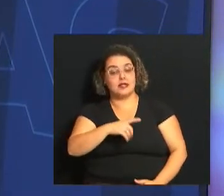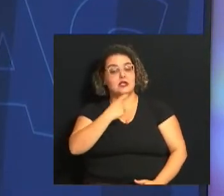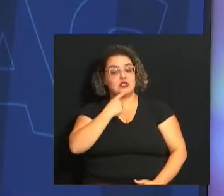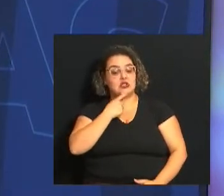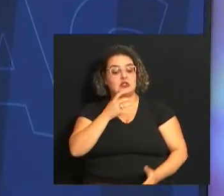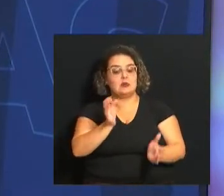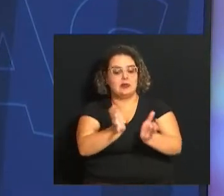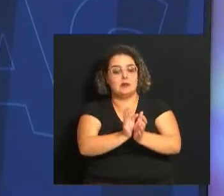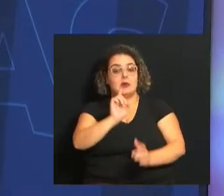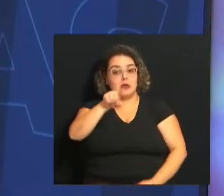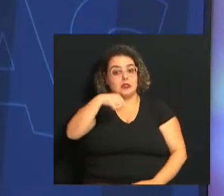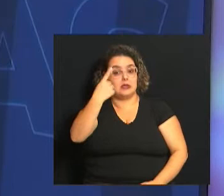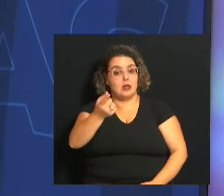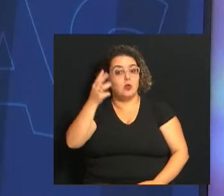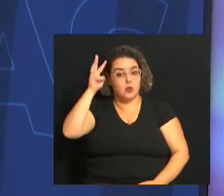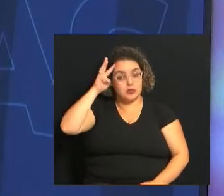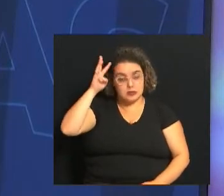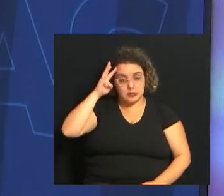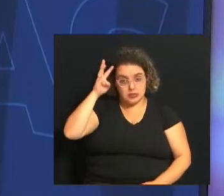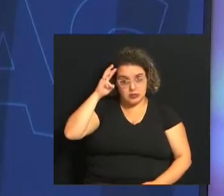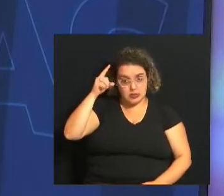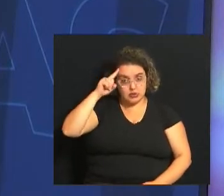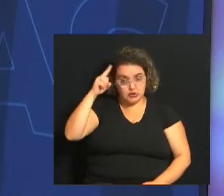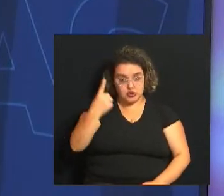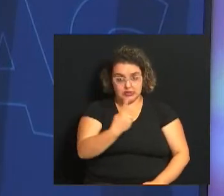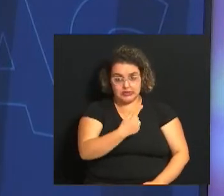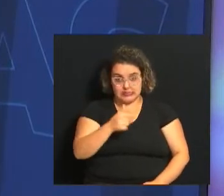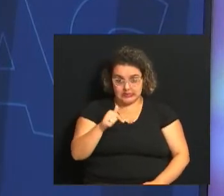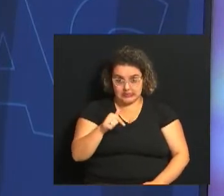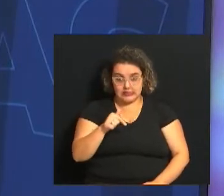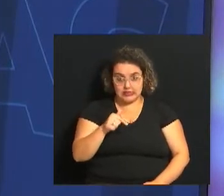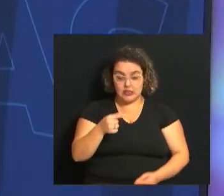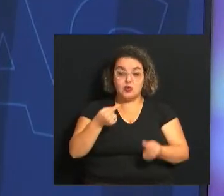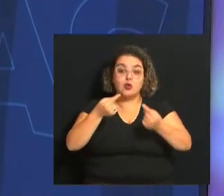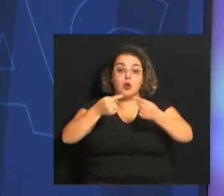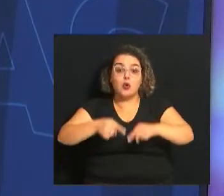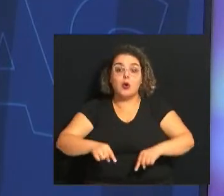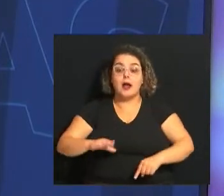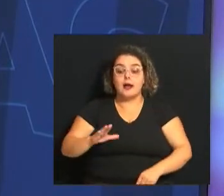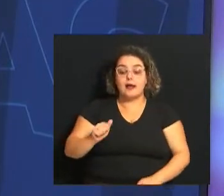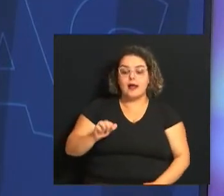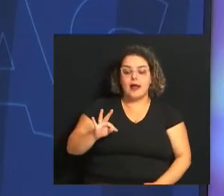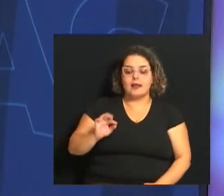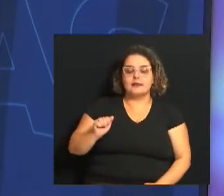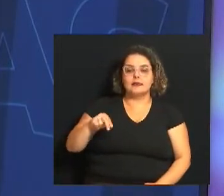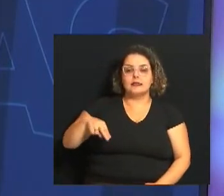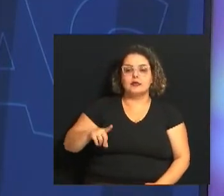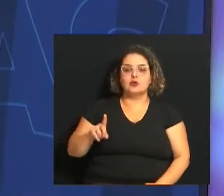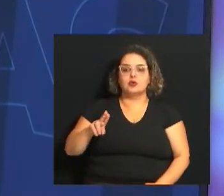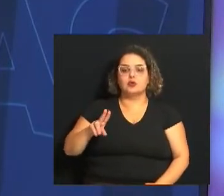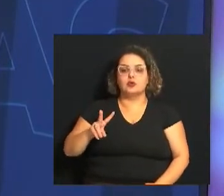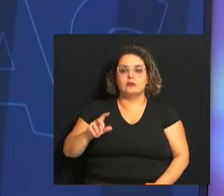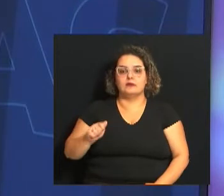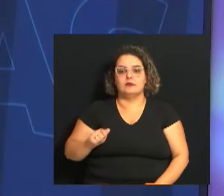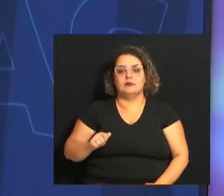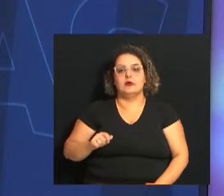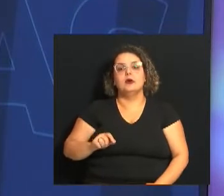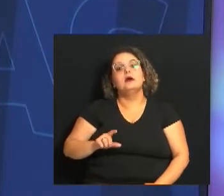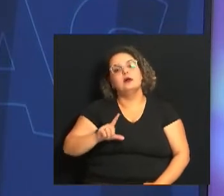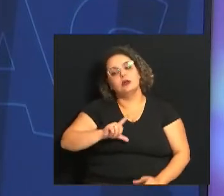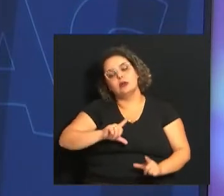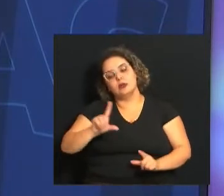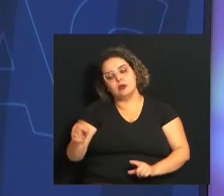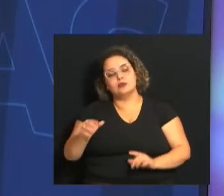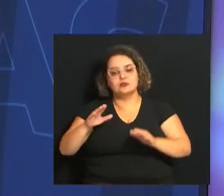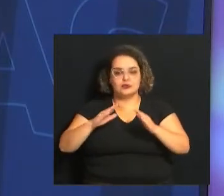na próxima terça-feira, dia 17, contra Catanduva, fora de casa, que é a penúltima colocada. Então